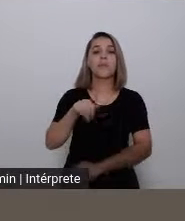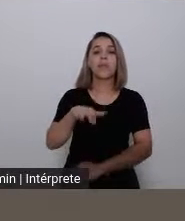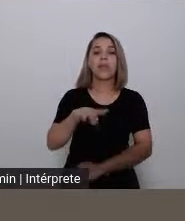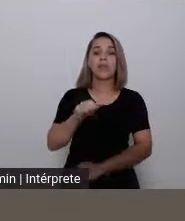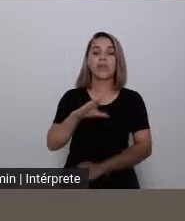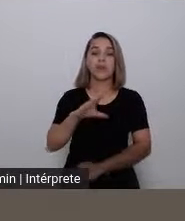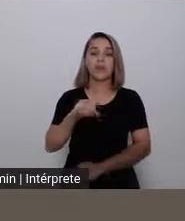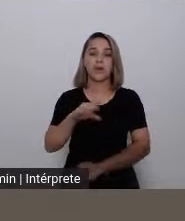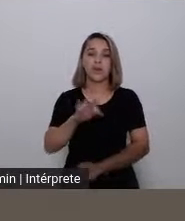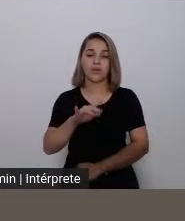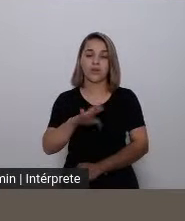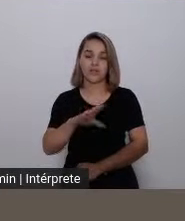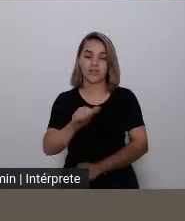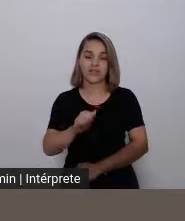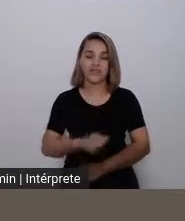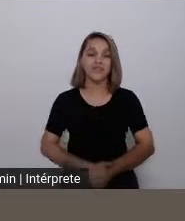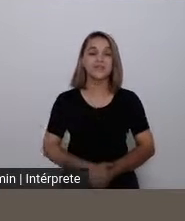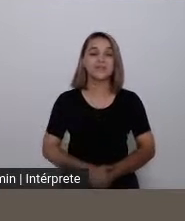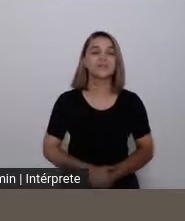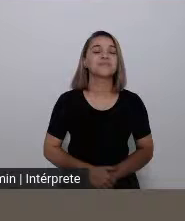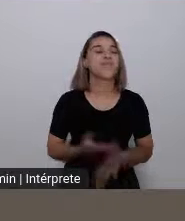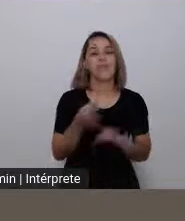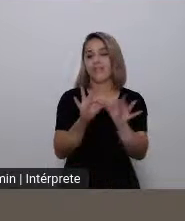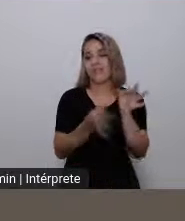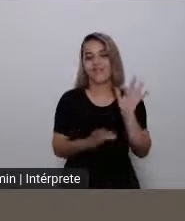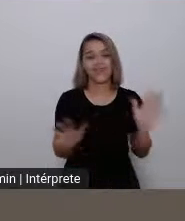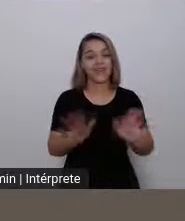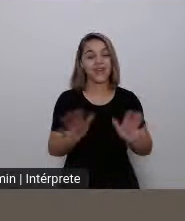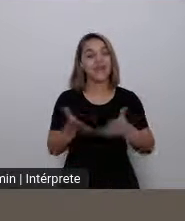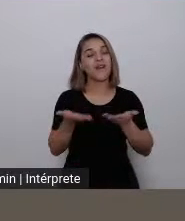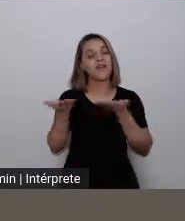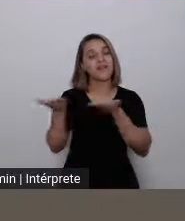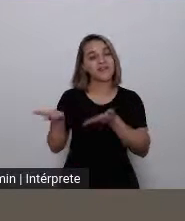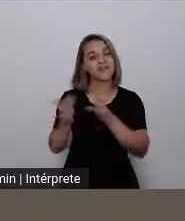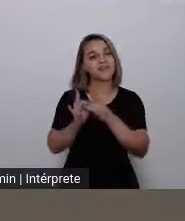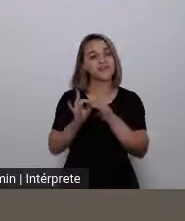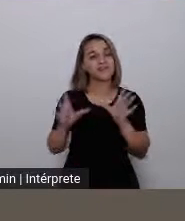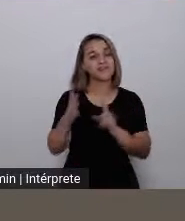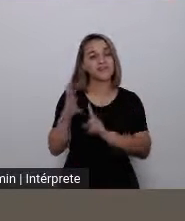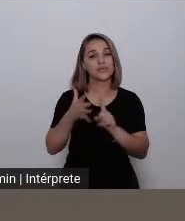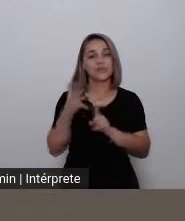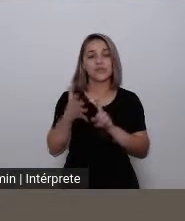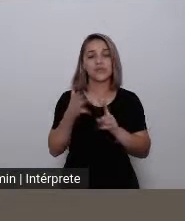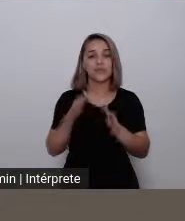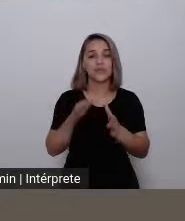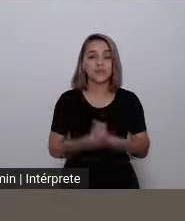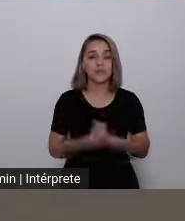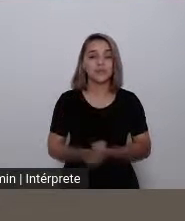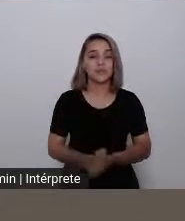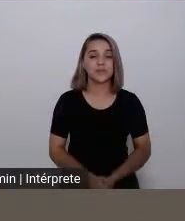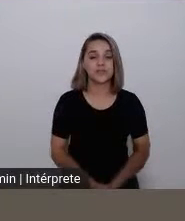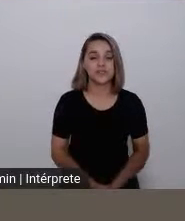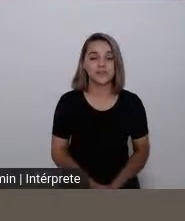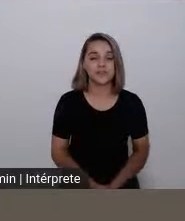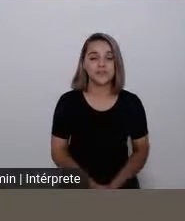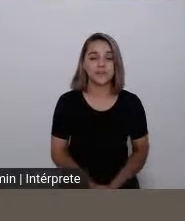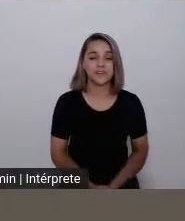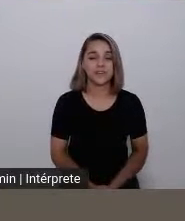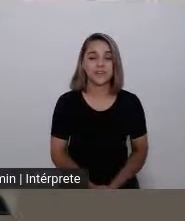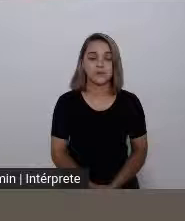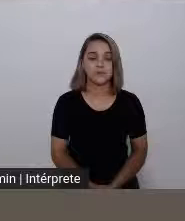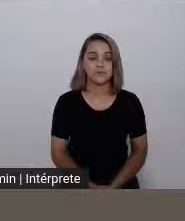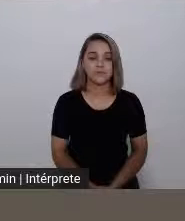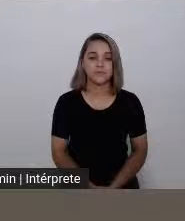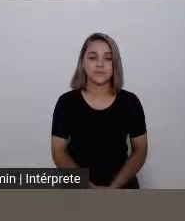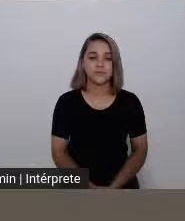que disse tudo aqui, sem mais delongas, queria passar a palavra ao Ricardo para a gente não perder o tempo dessa apresentação interessante.